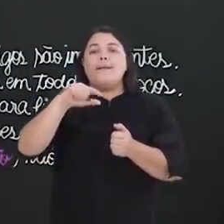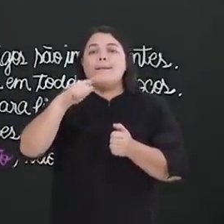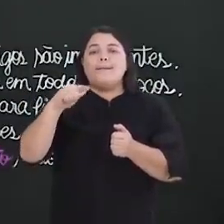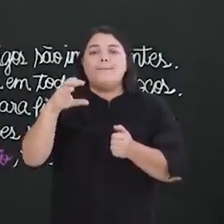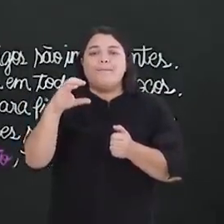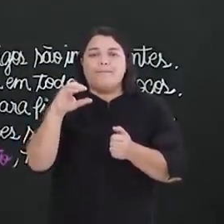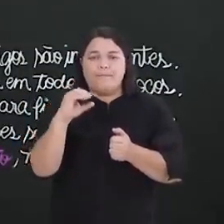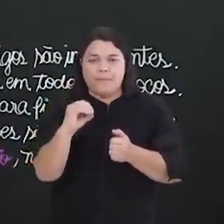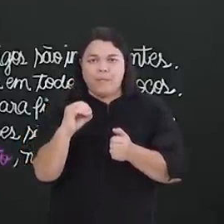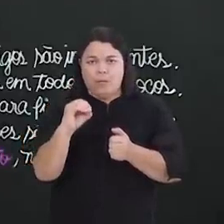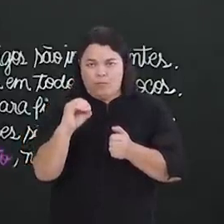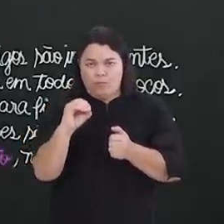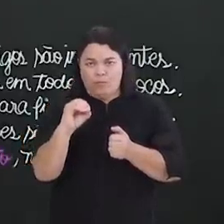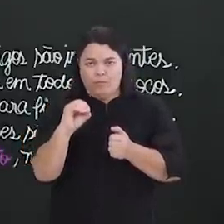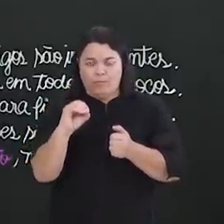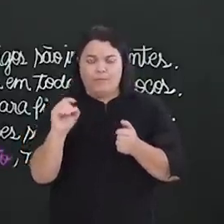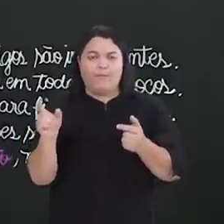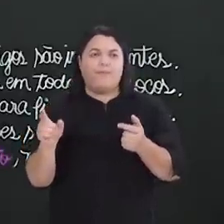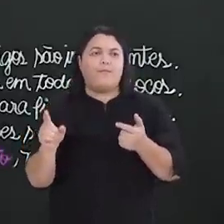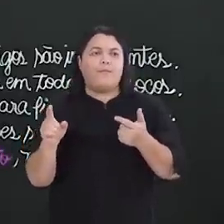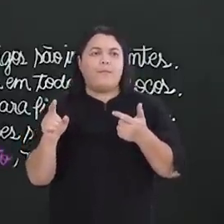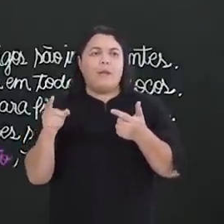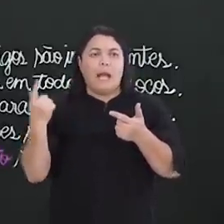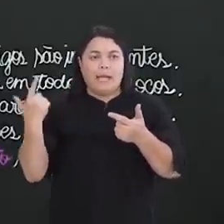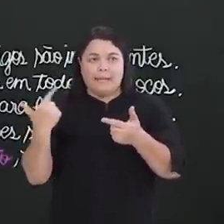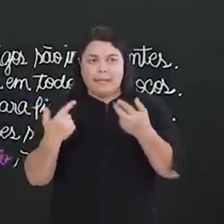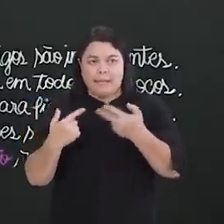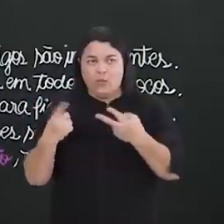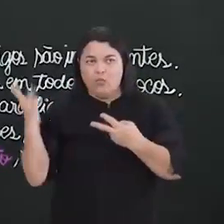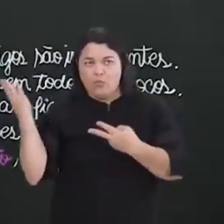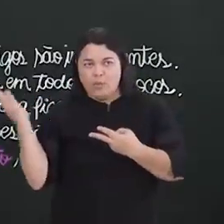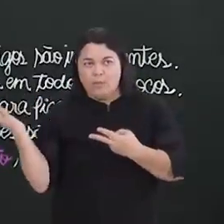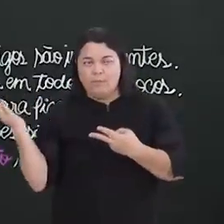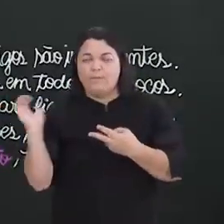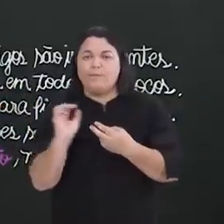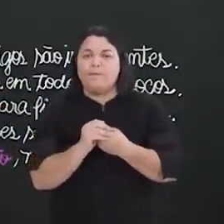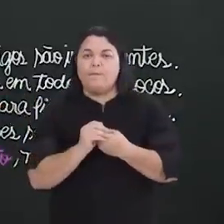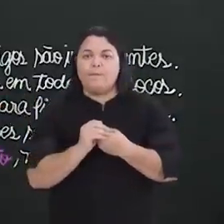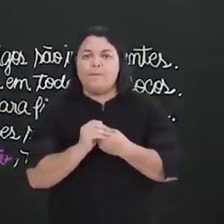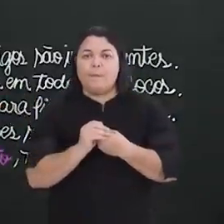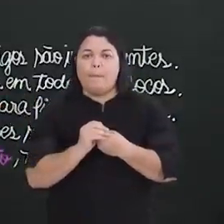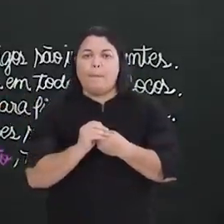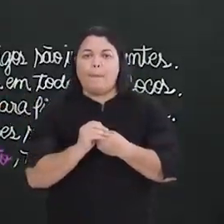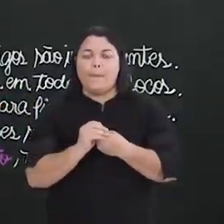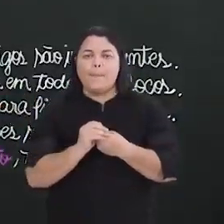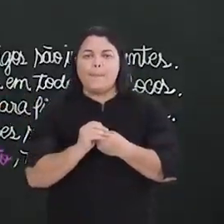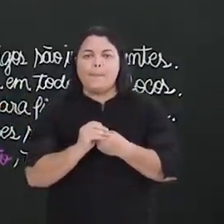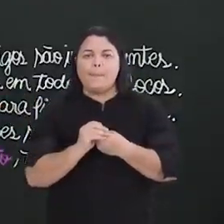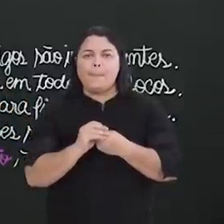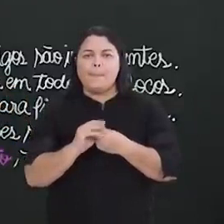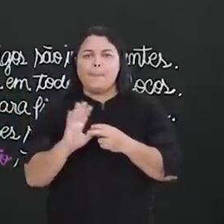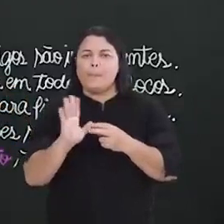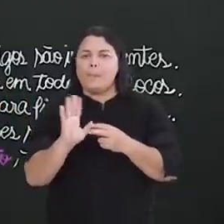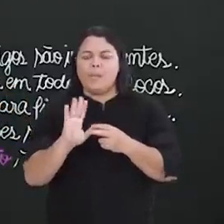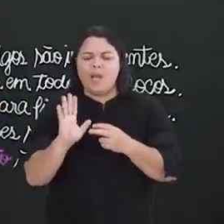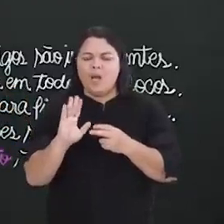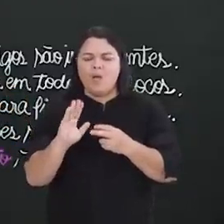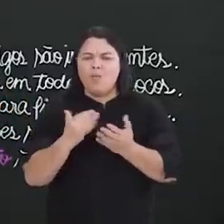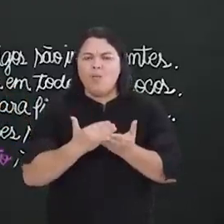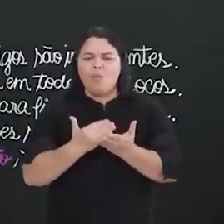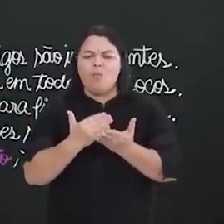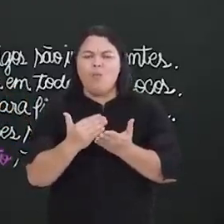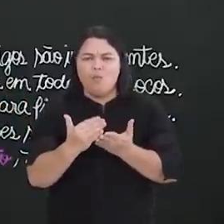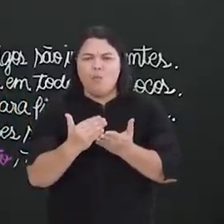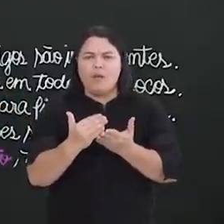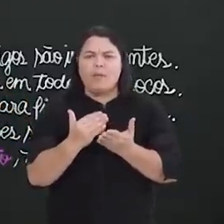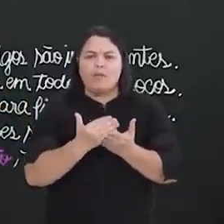nos exemplos. As orações coordenadas assindéticas, essas não são introduzidas por